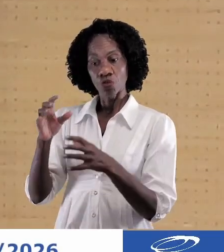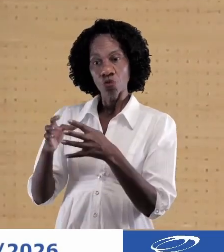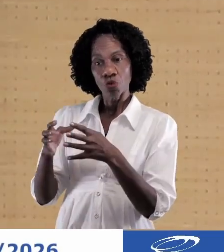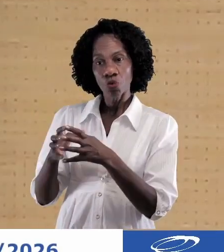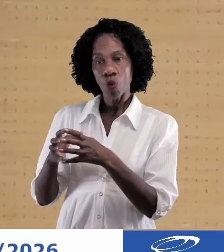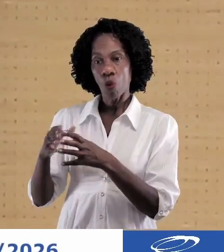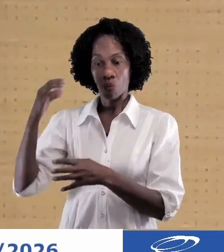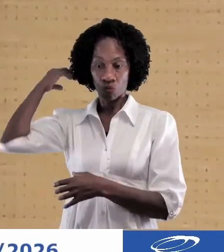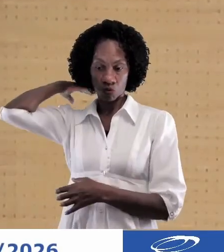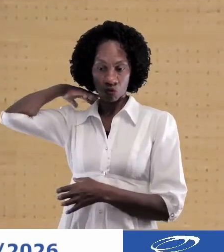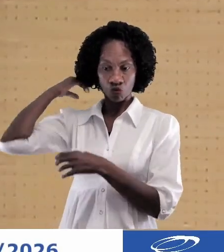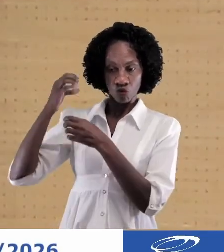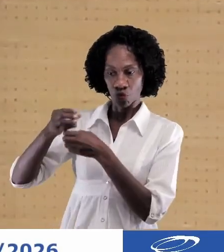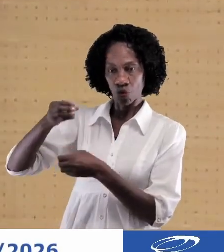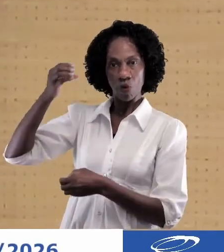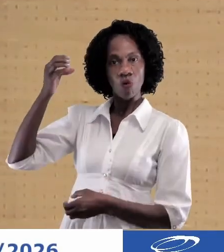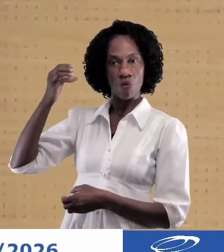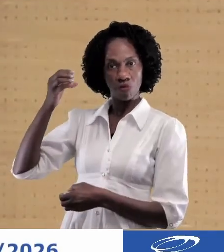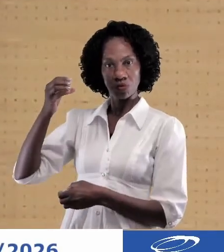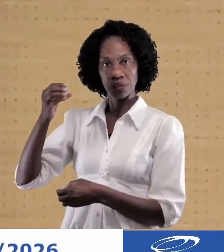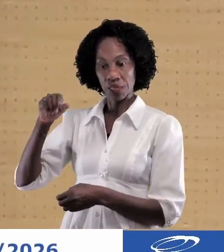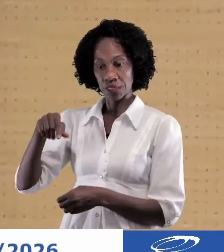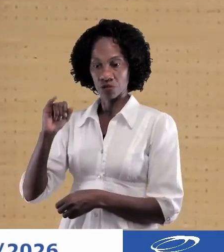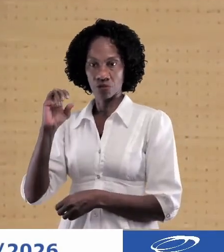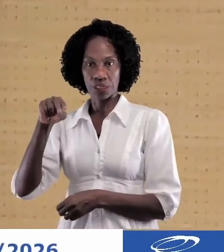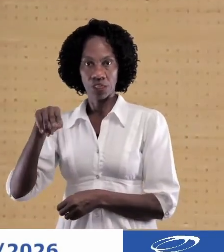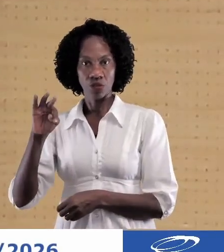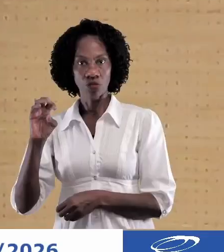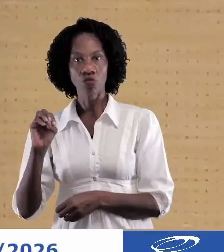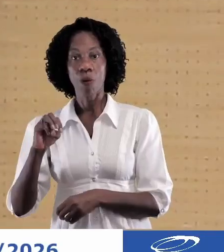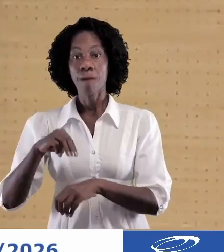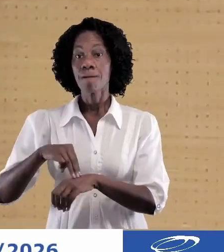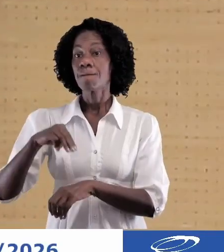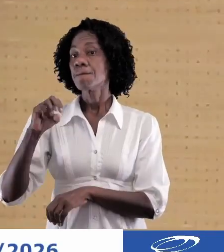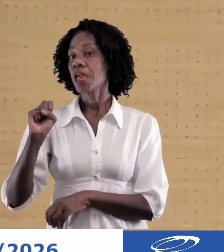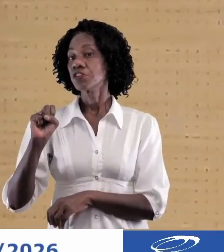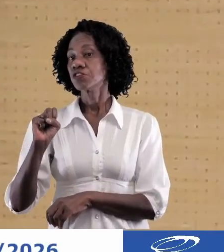Nacional de Traumatologia e Ortopedia aqui do INTA, né? Ele é mestre e doutor em medicina pela